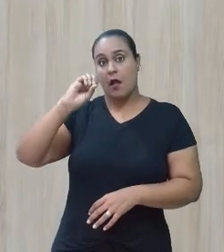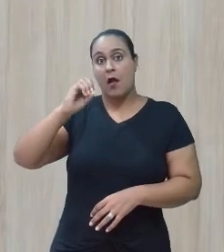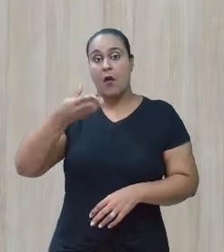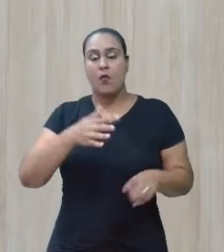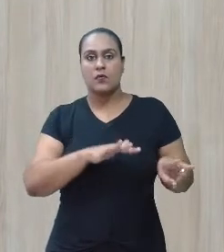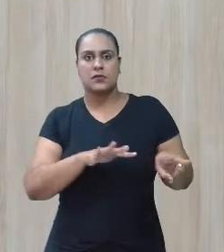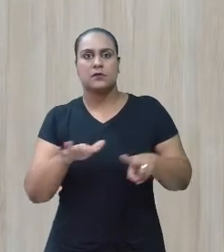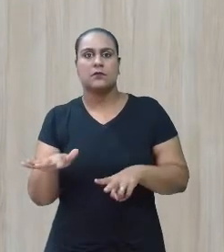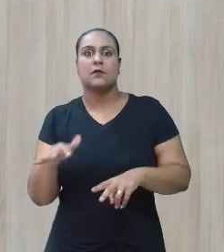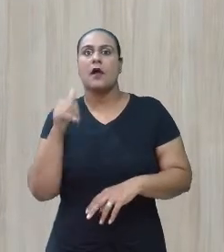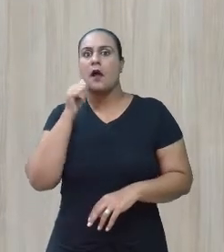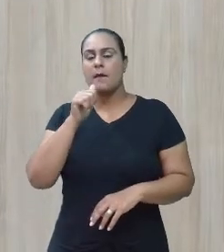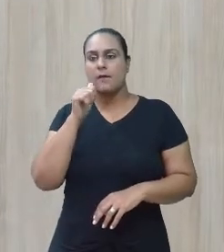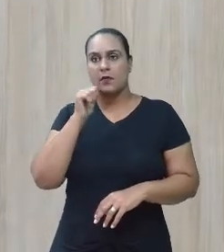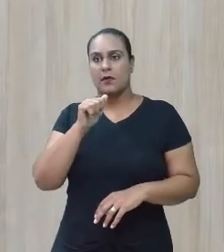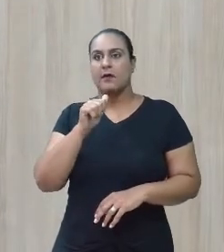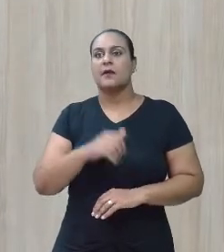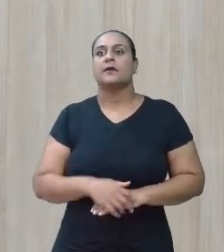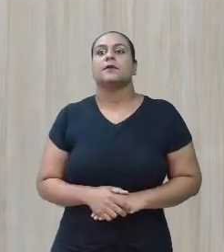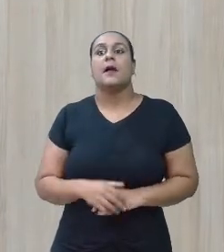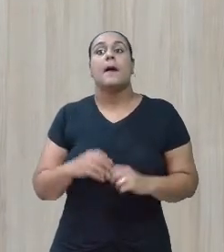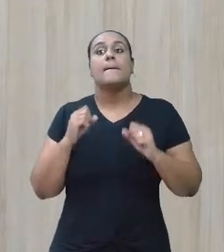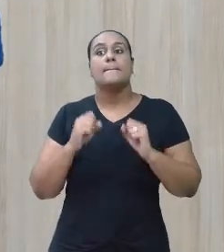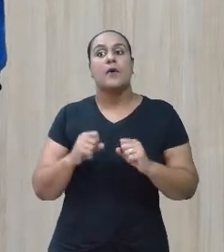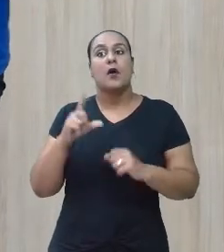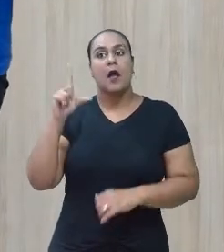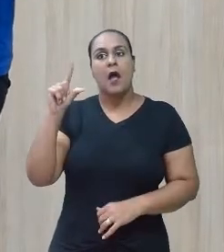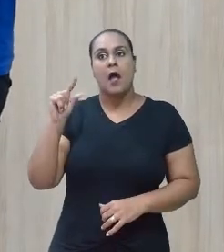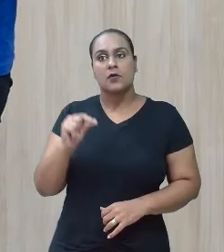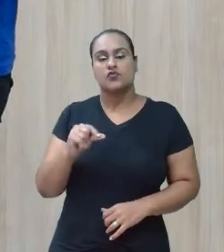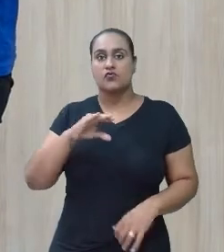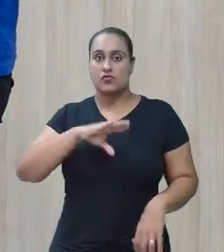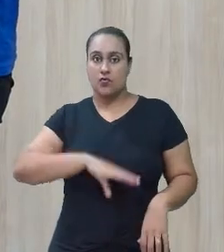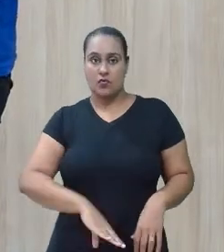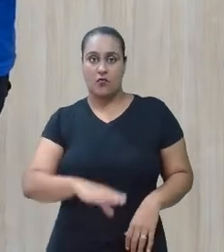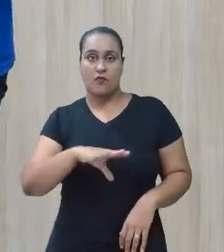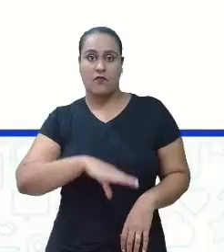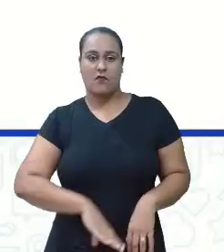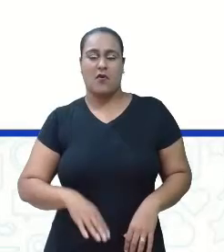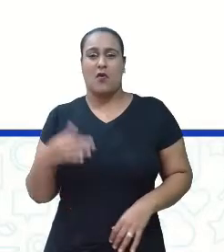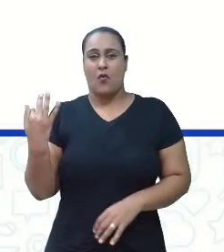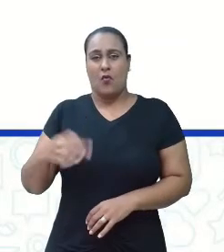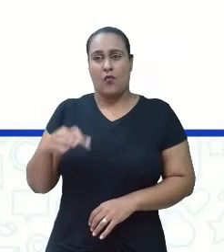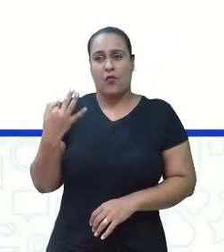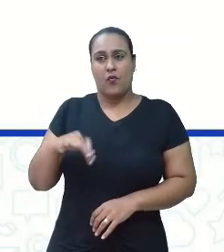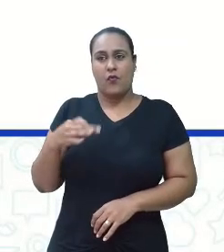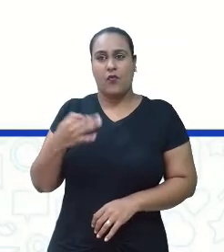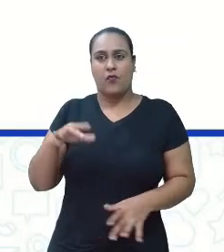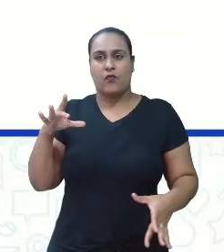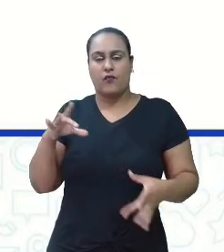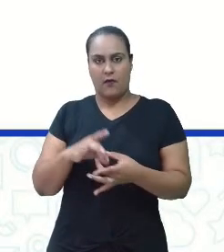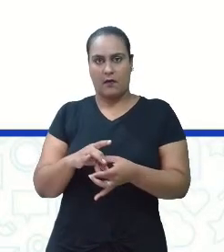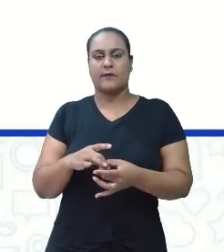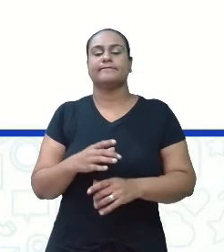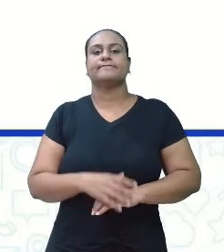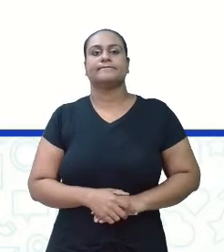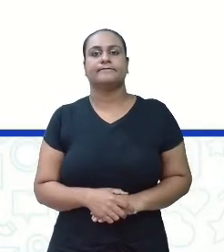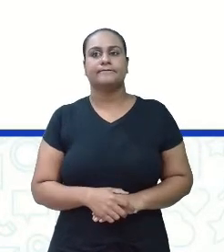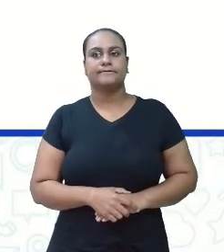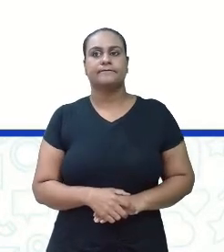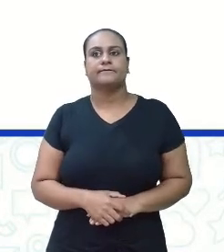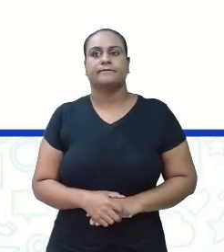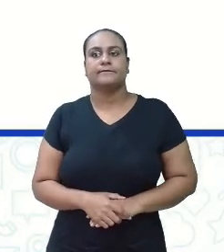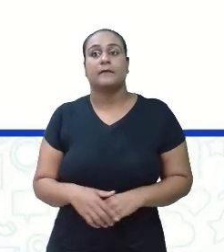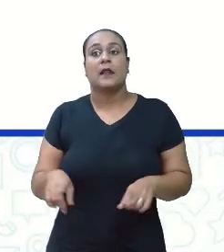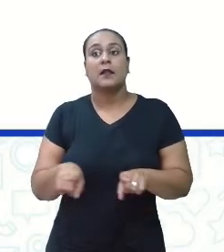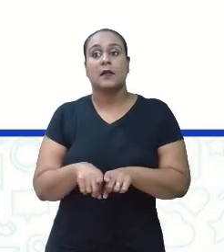tem que sempre estar mais atenta. Também pode reduzir o fluxo de dores, né, relacionadas à menstruação e